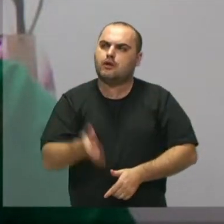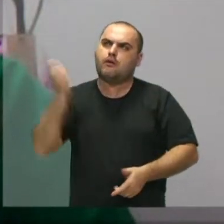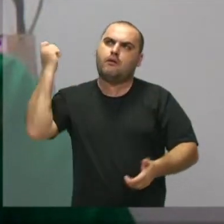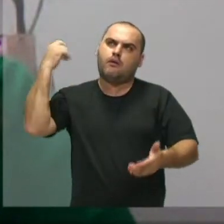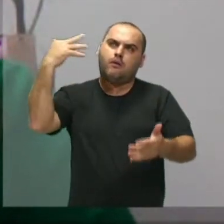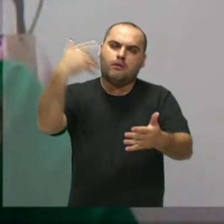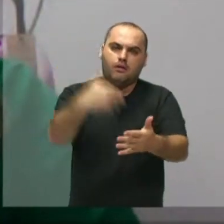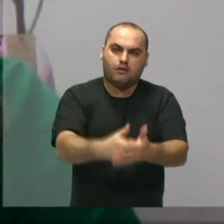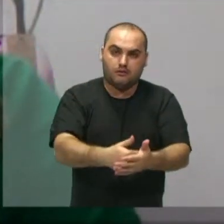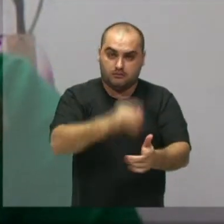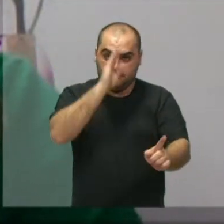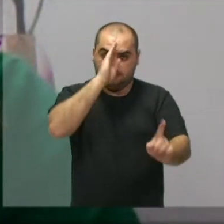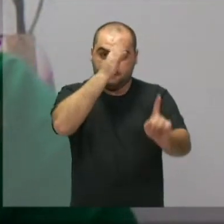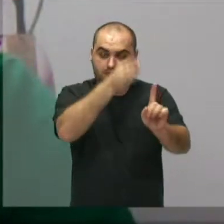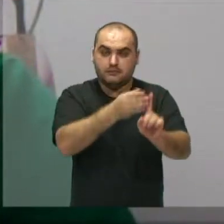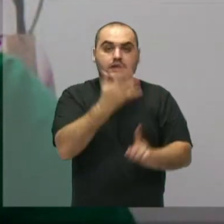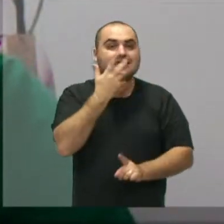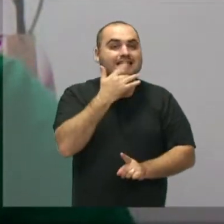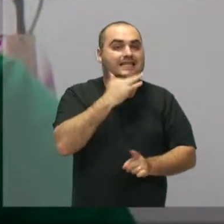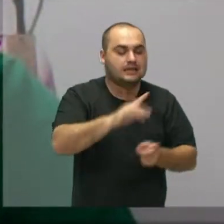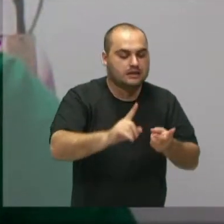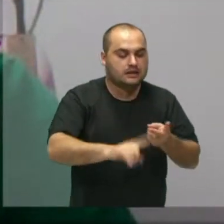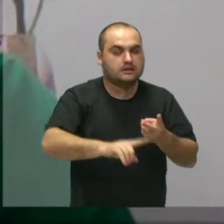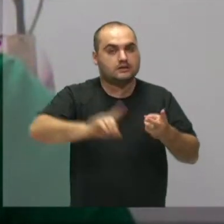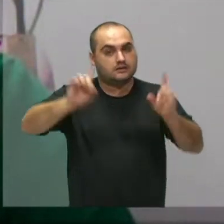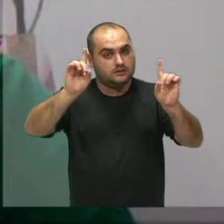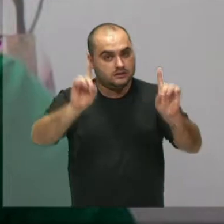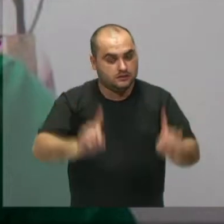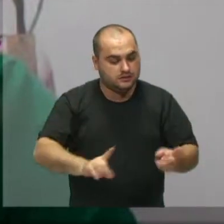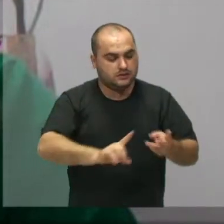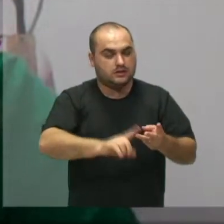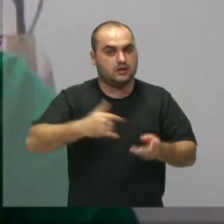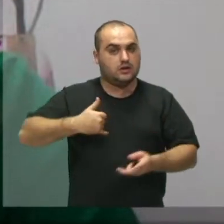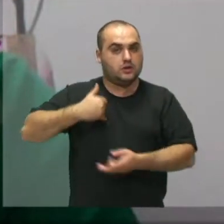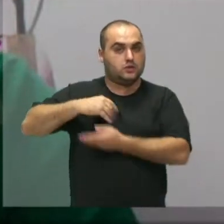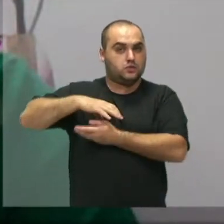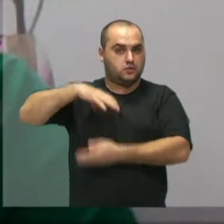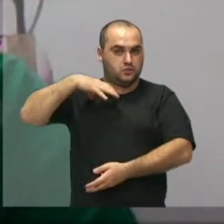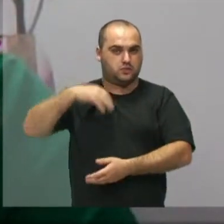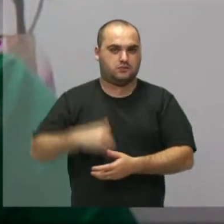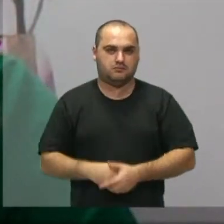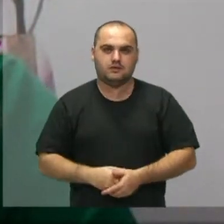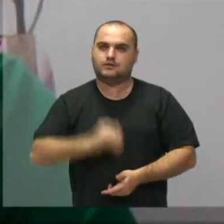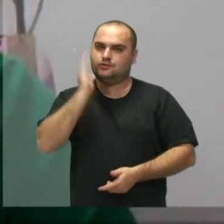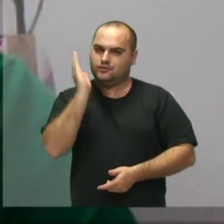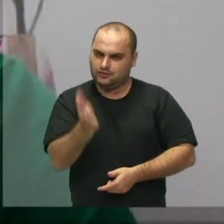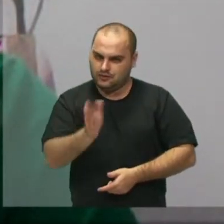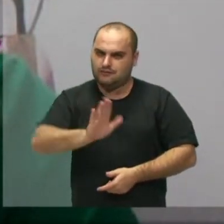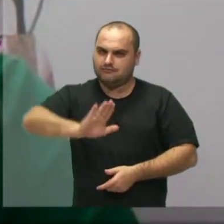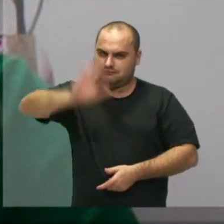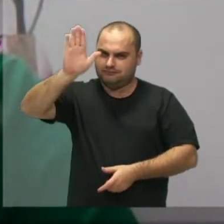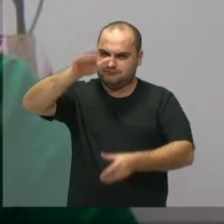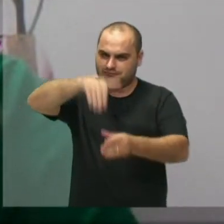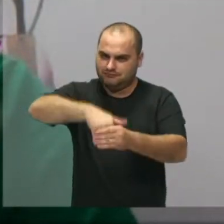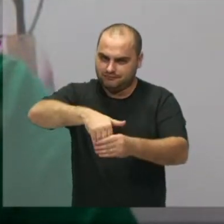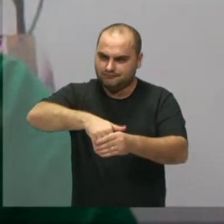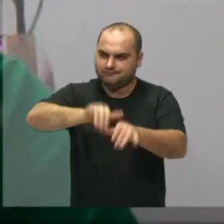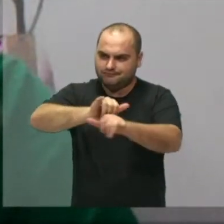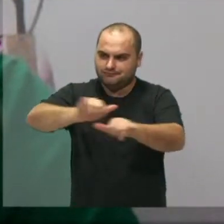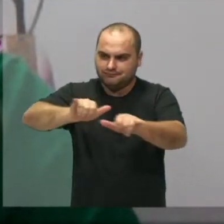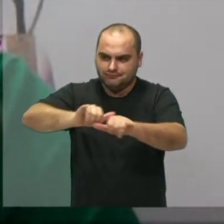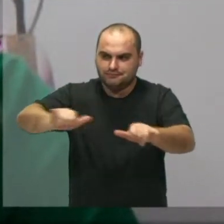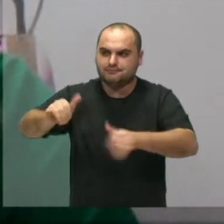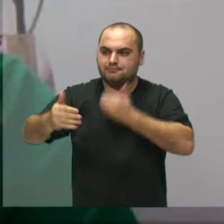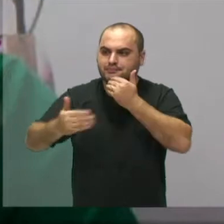com criança, com deficiente e com idoso. Isso já foi o que eu coloquei na campanha, né? Sempre que o